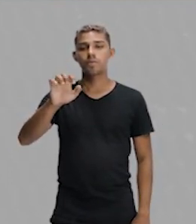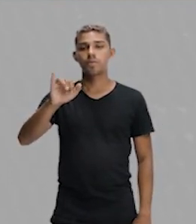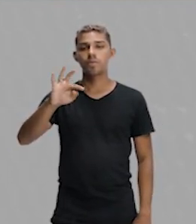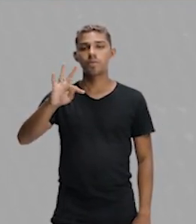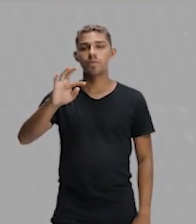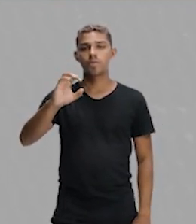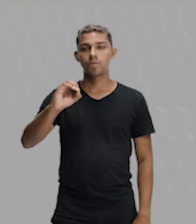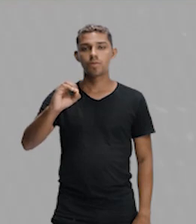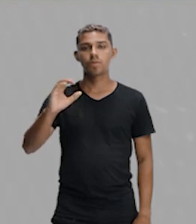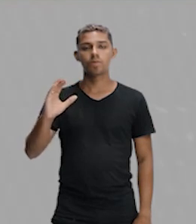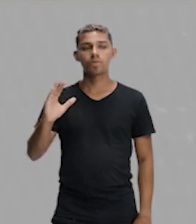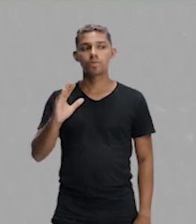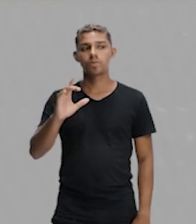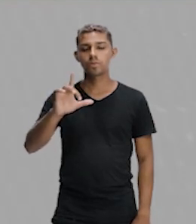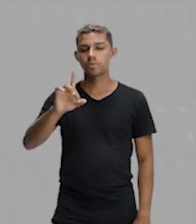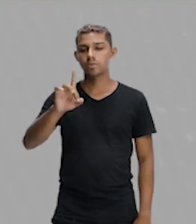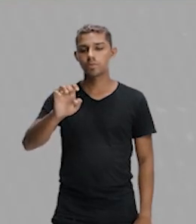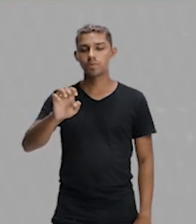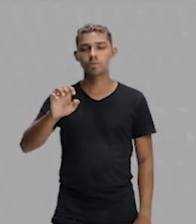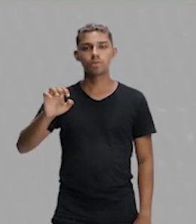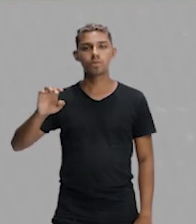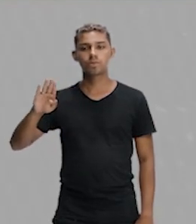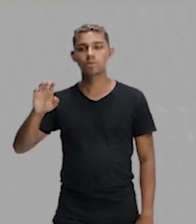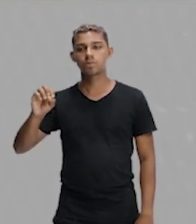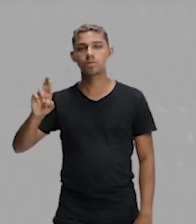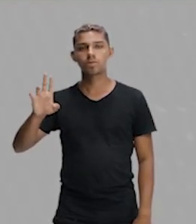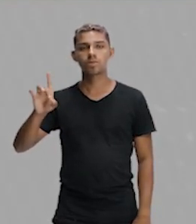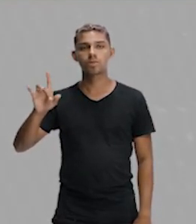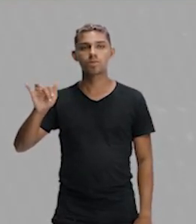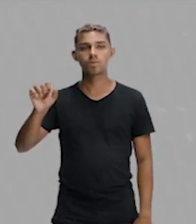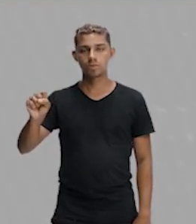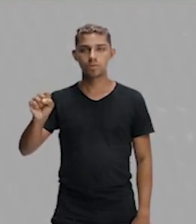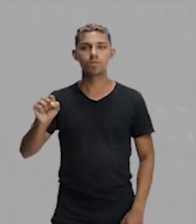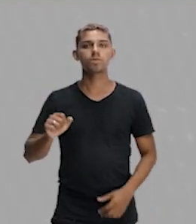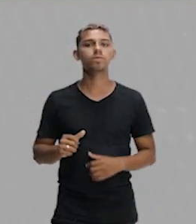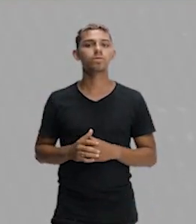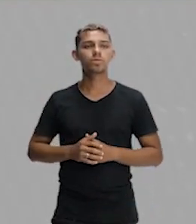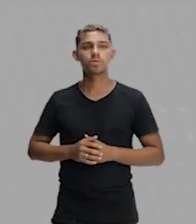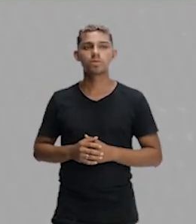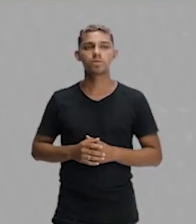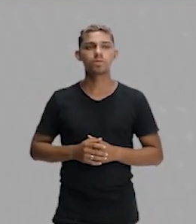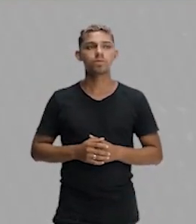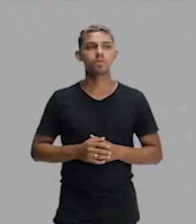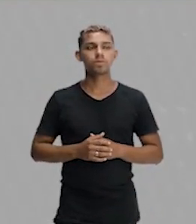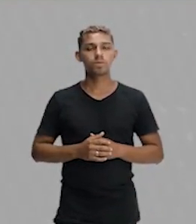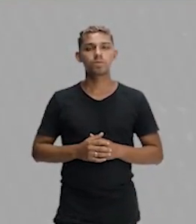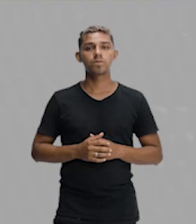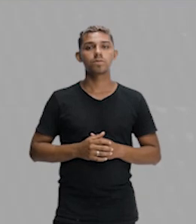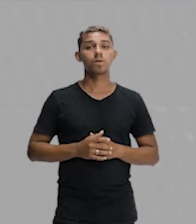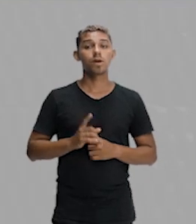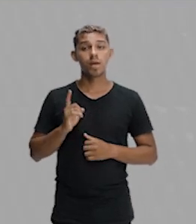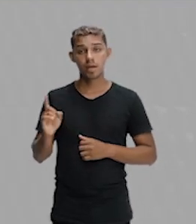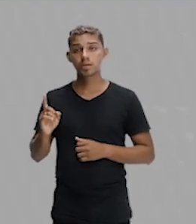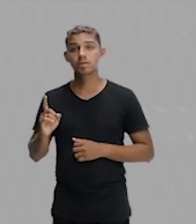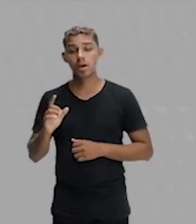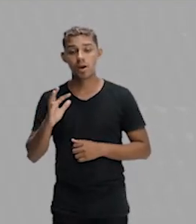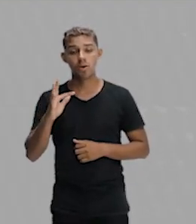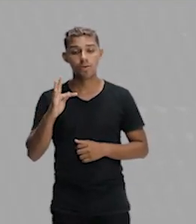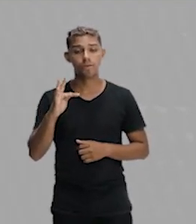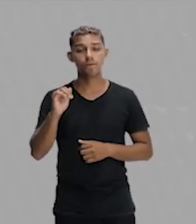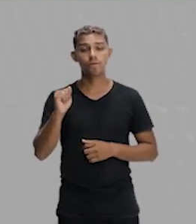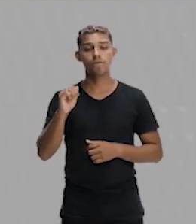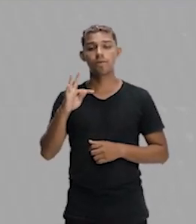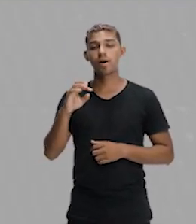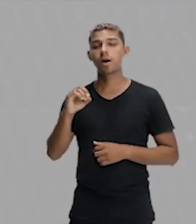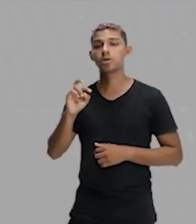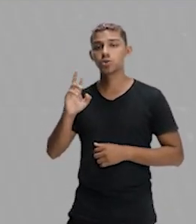fazem essas curvas nas bordas, então nós chamamos isso de efeito de borda, tá certo? Então, esse é o fator curioso que acontece